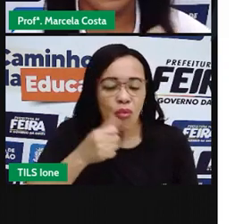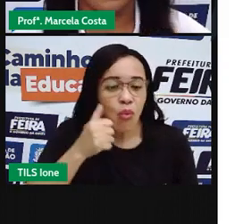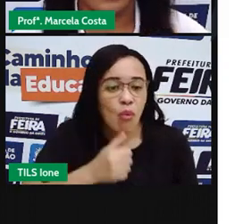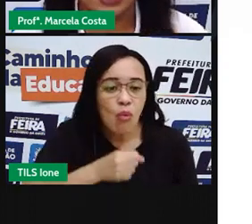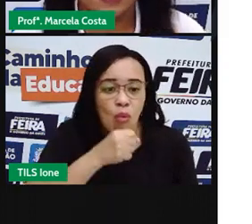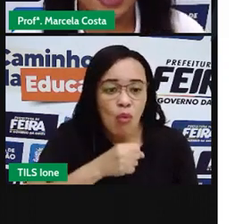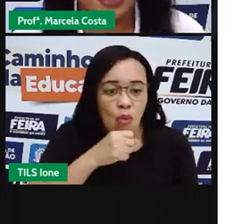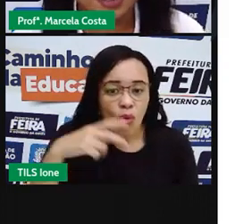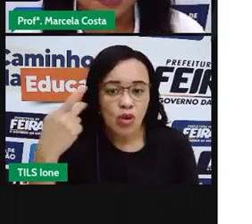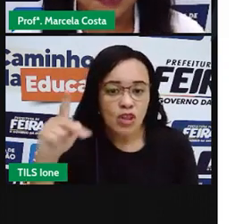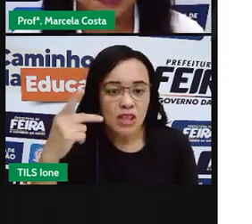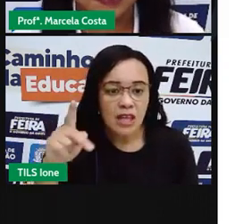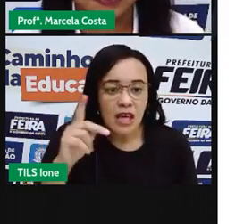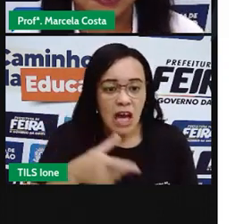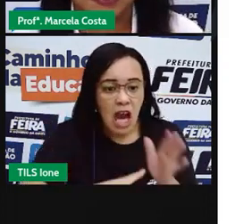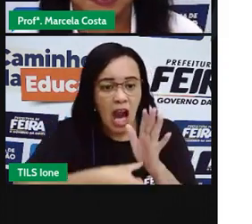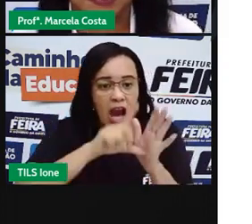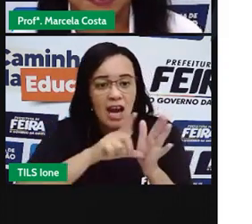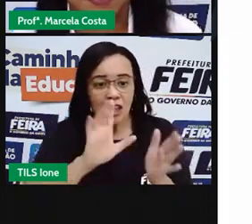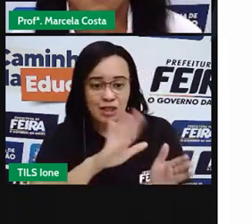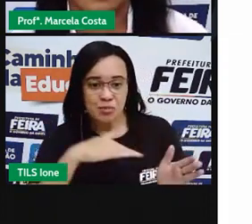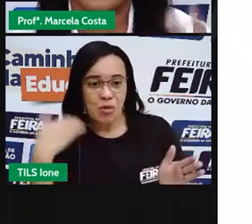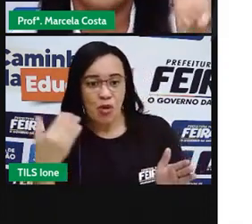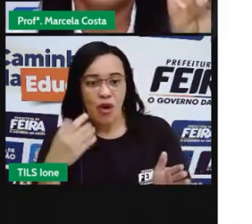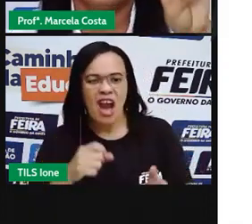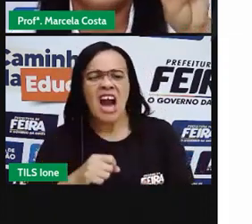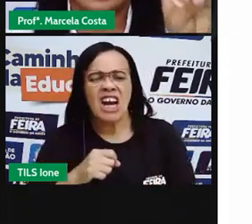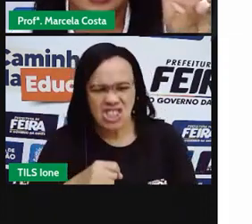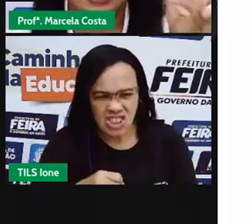morreu espirrou quantas vezes?